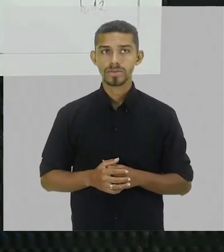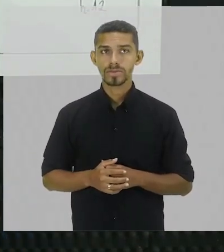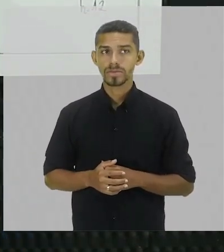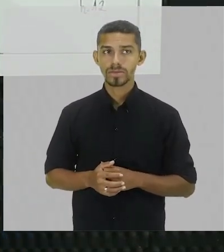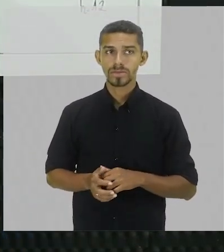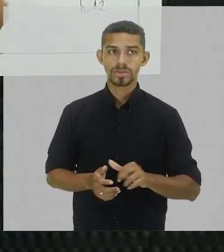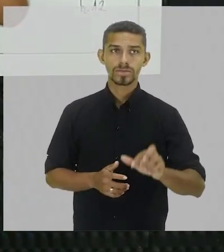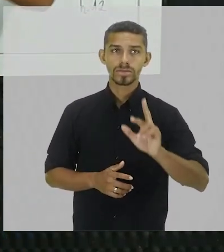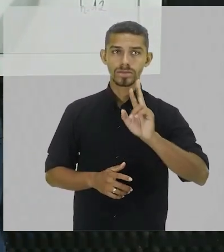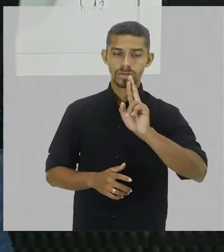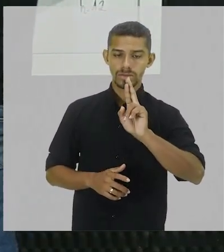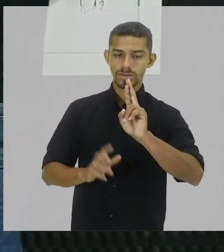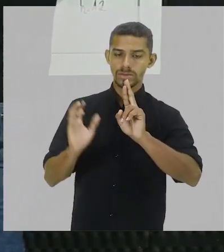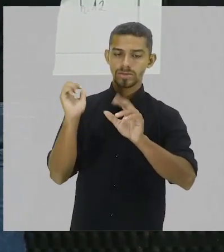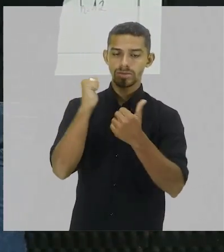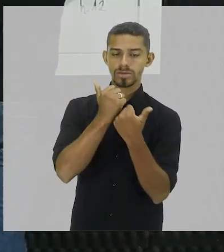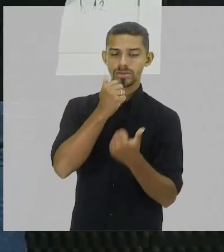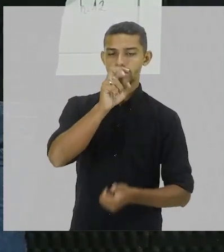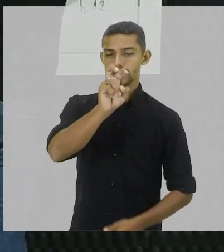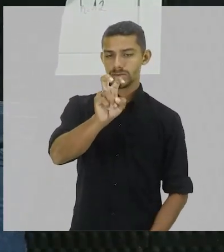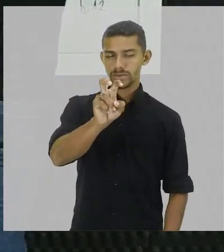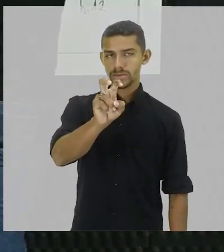multiplicado pelo raio, que é 5,